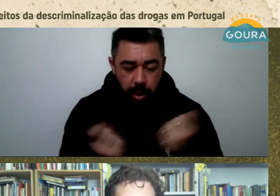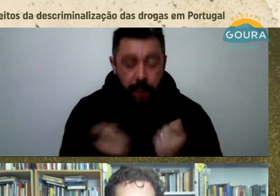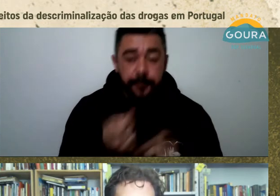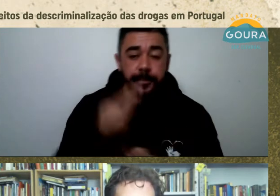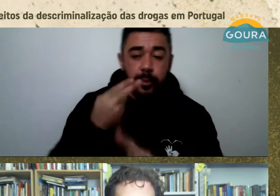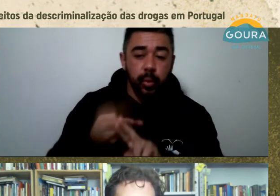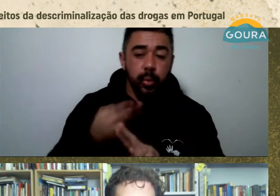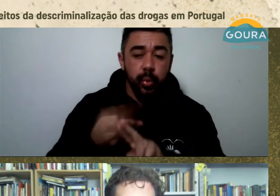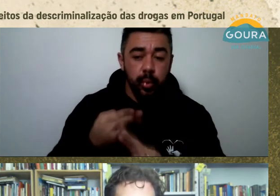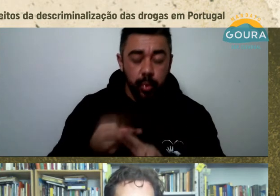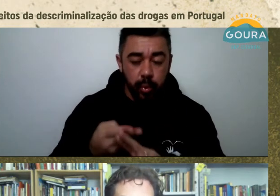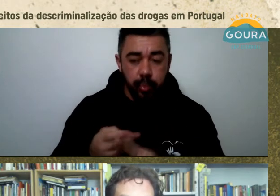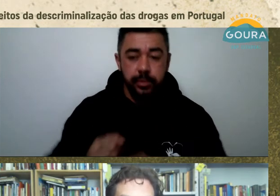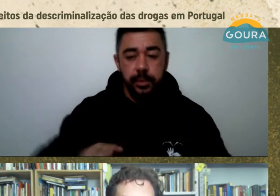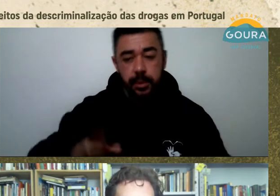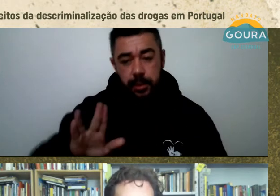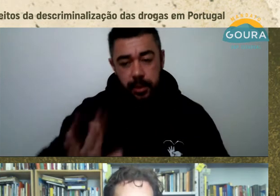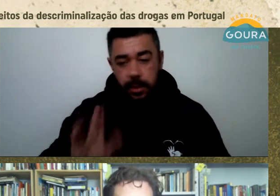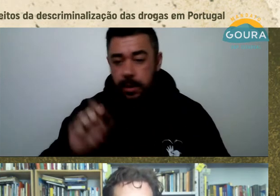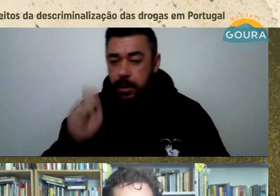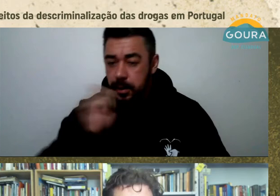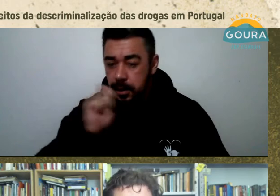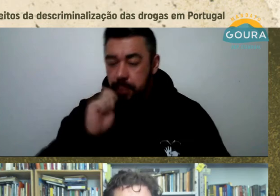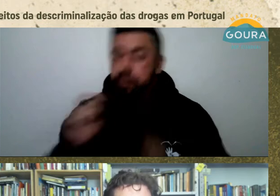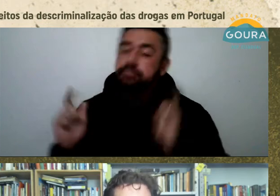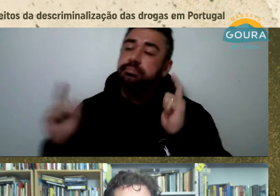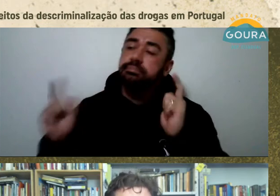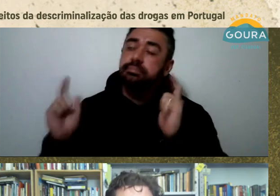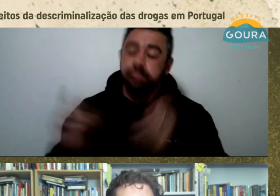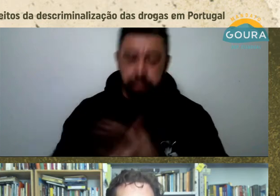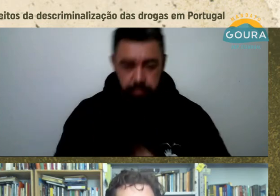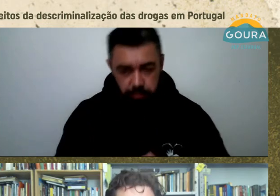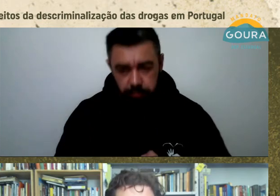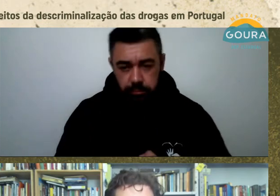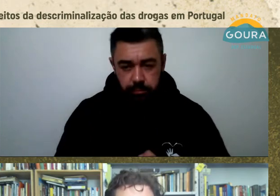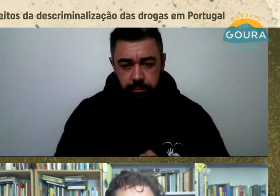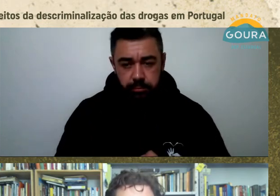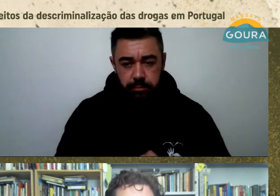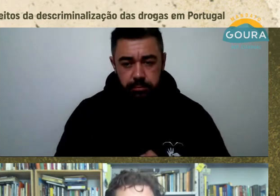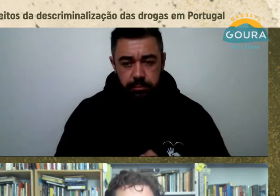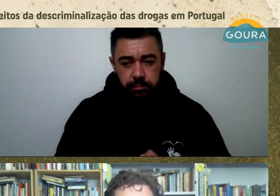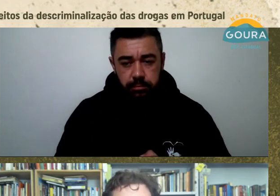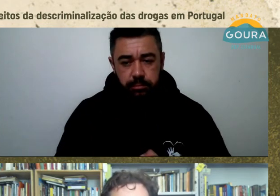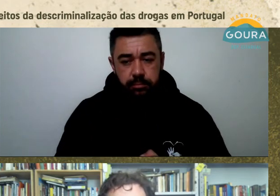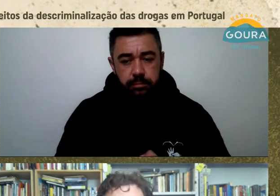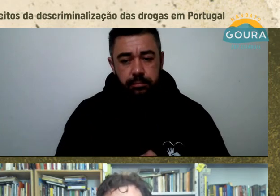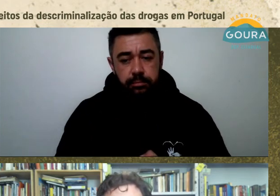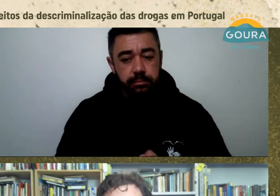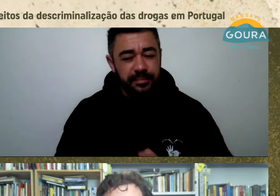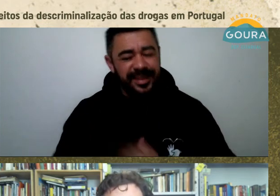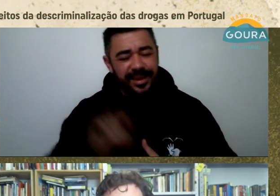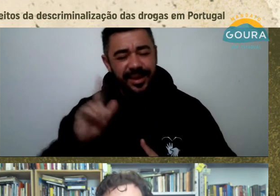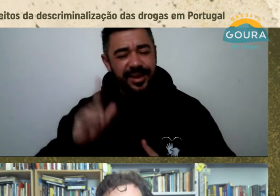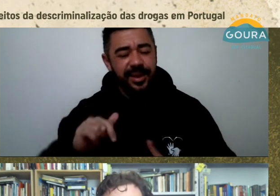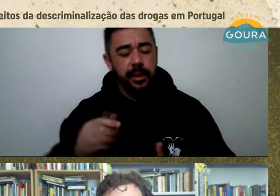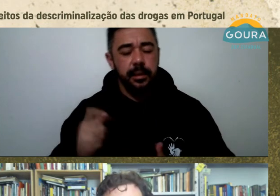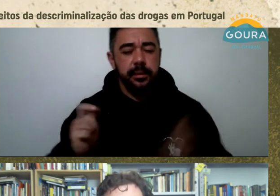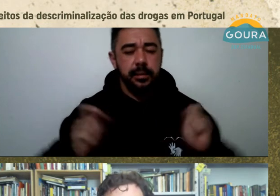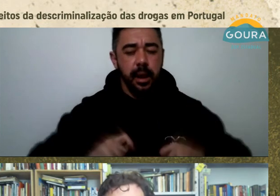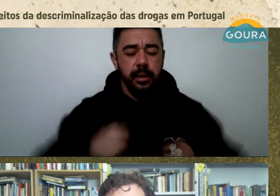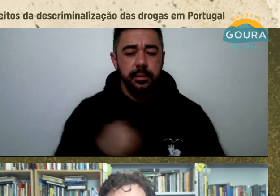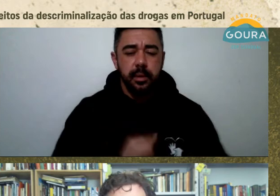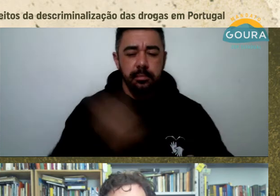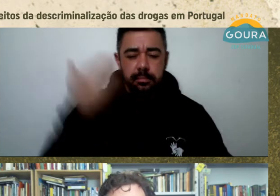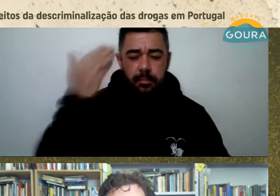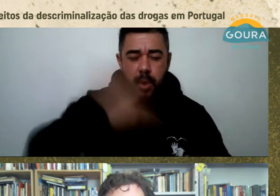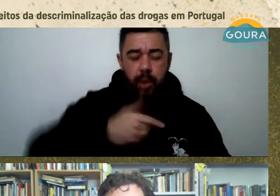uso de cannabis para fins não terapêuticos. É evidente que tomamos